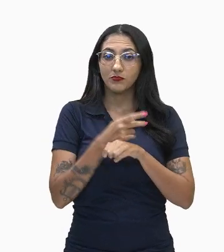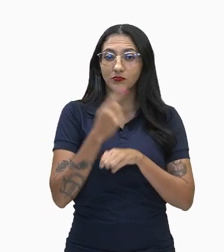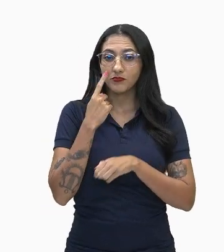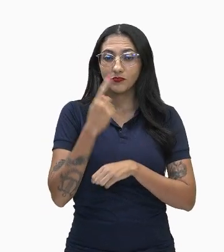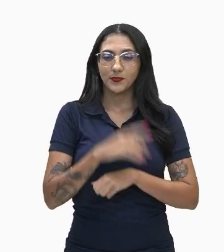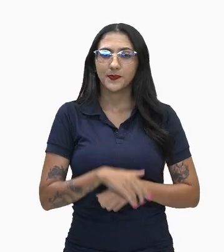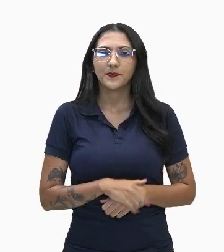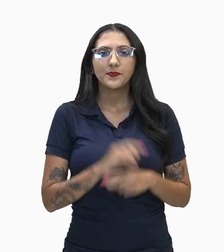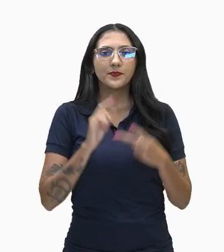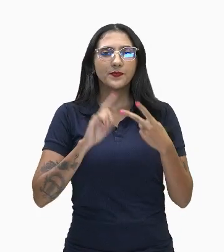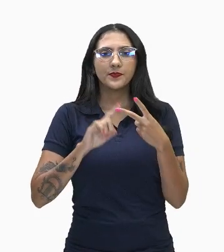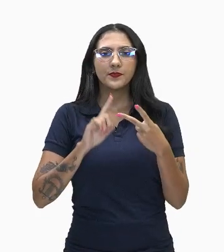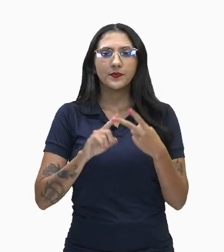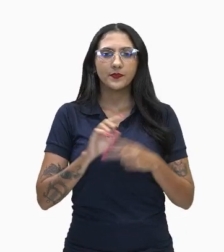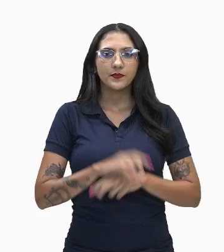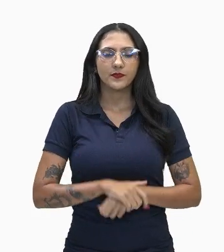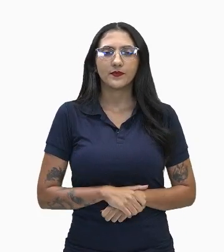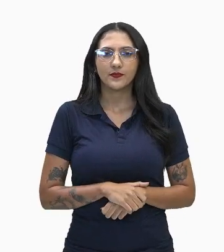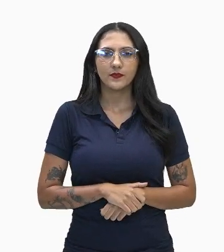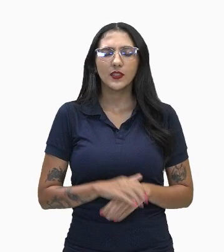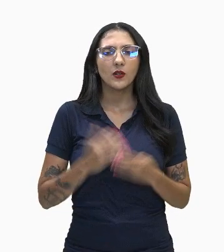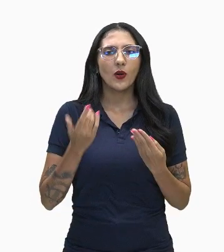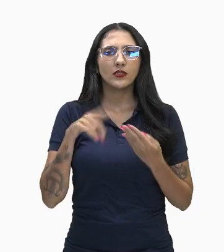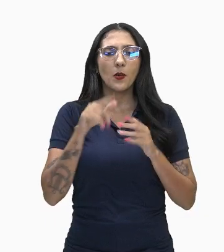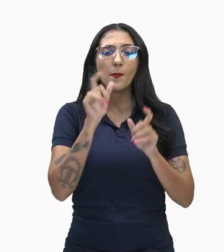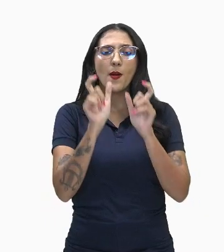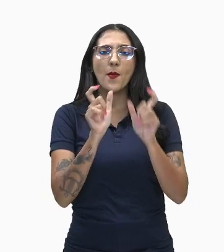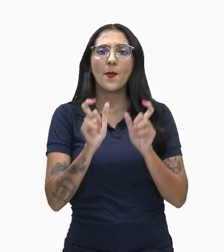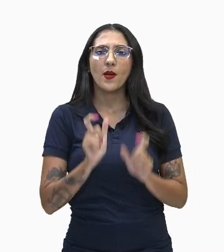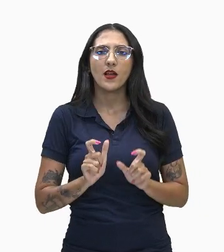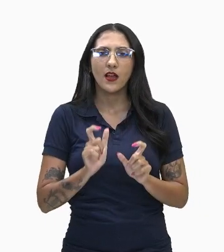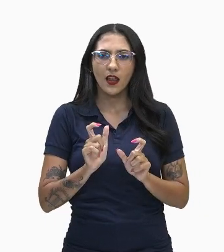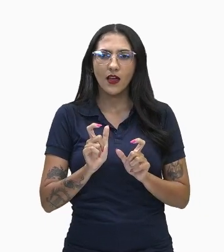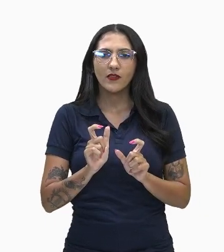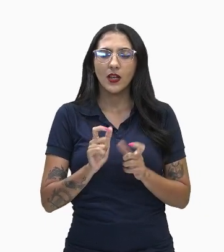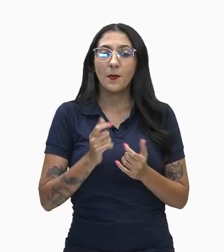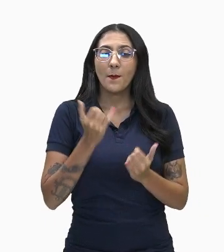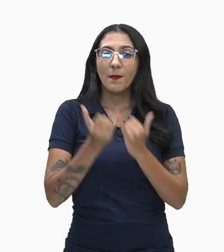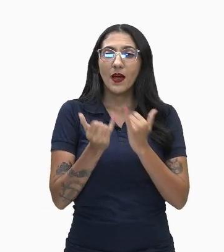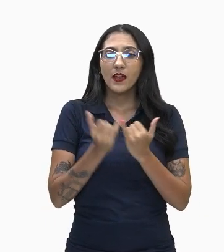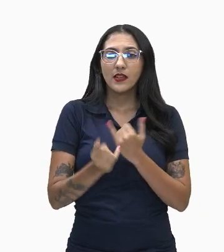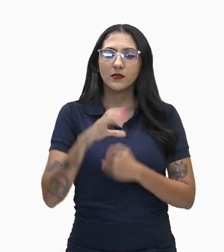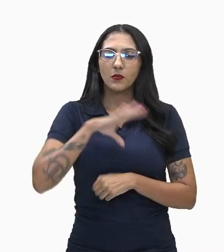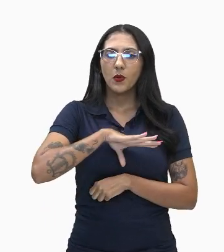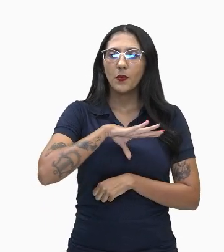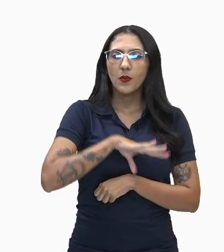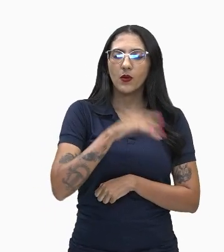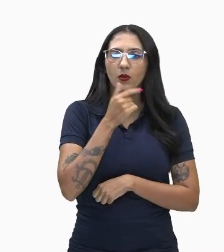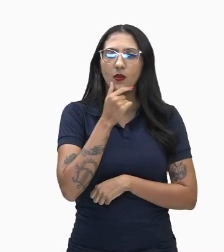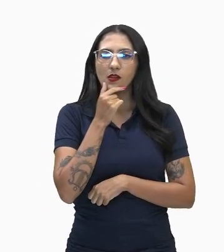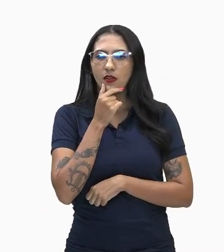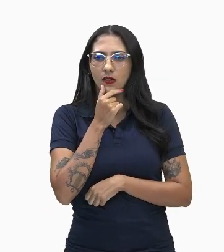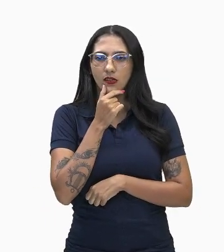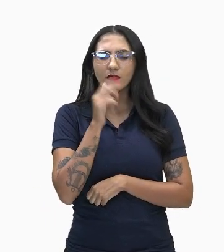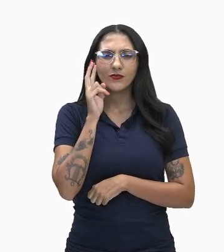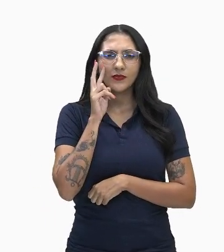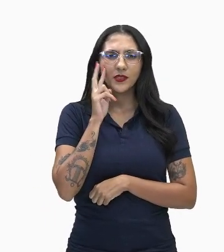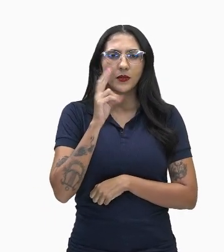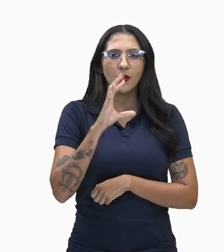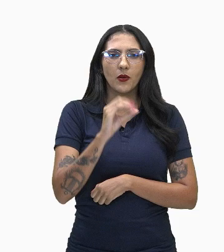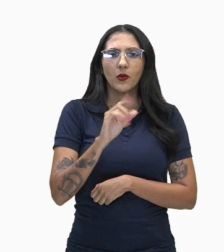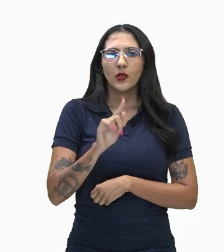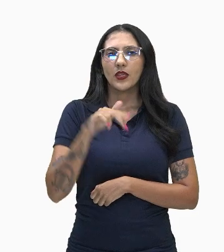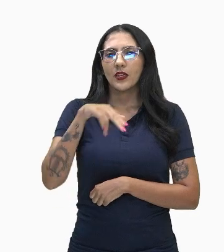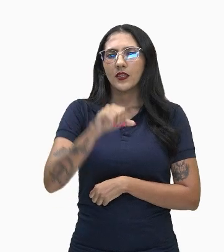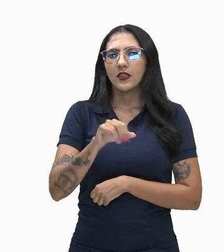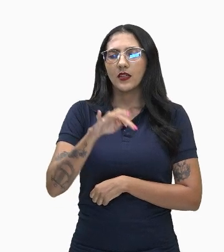que mais? Quais são as palavras cognatas encontradas no texto? Ok? Então, para chegar a esse